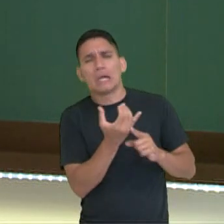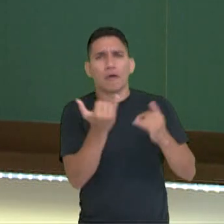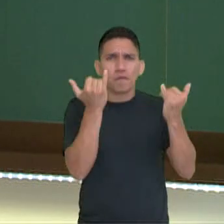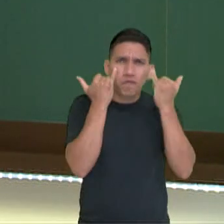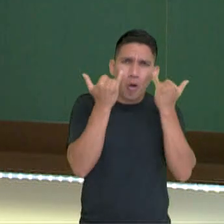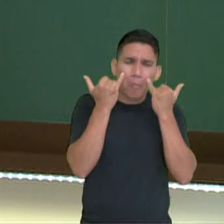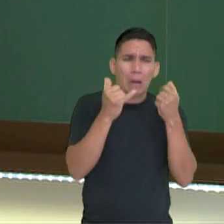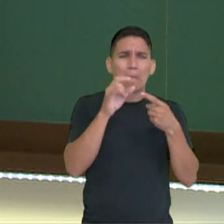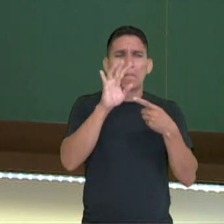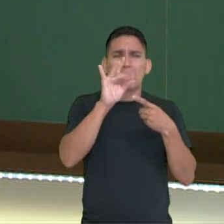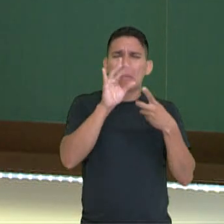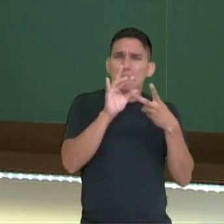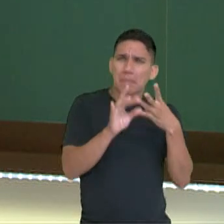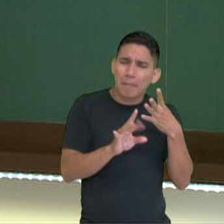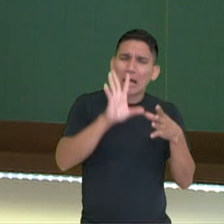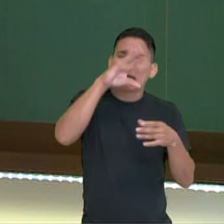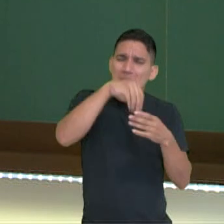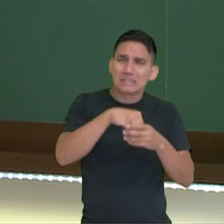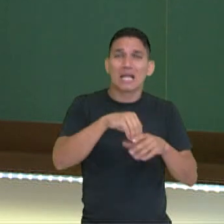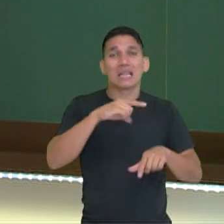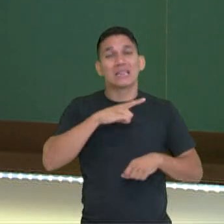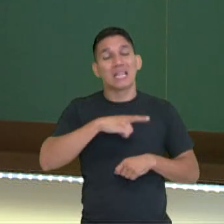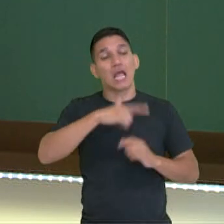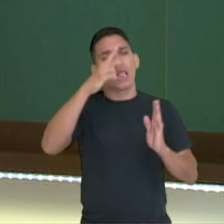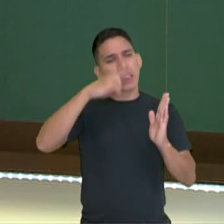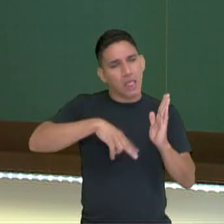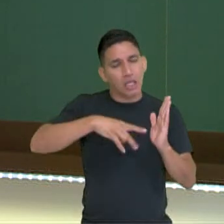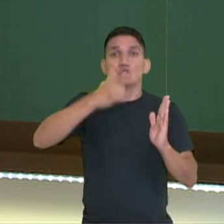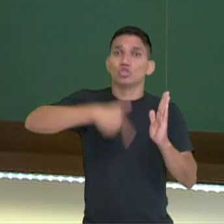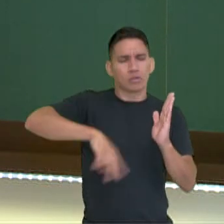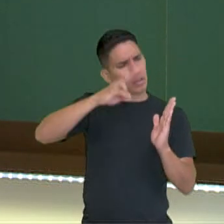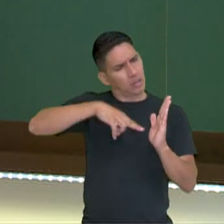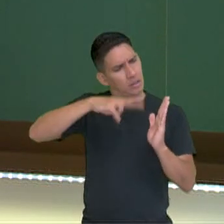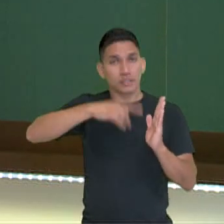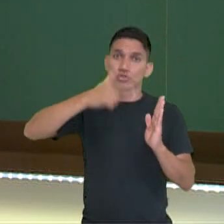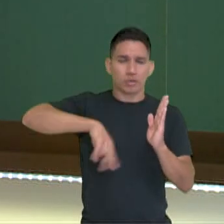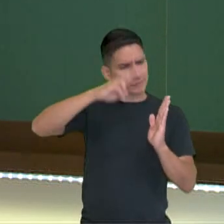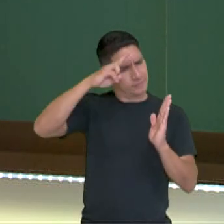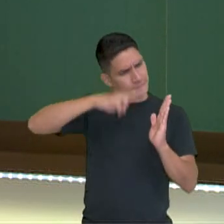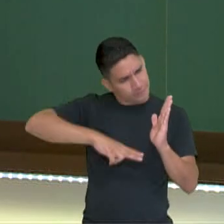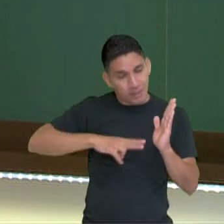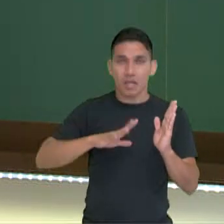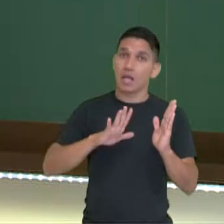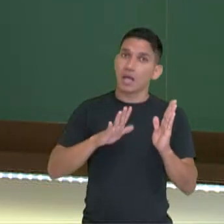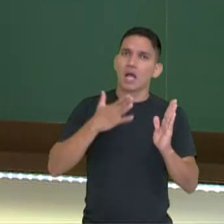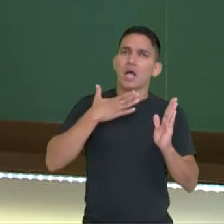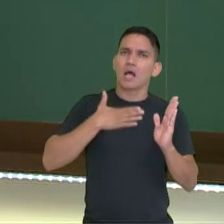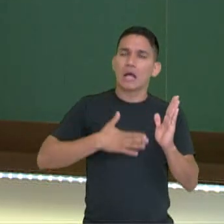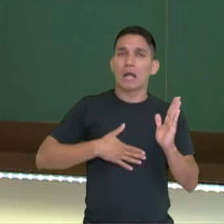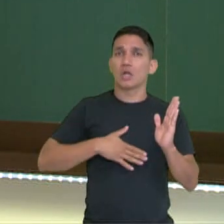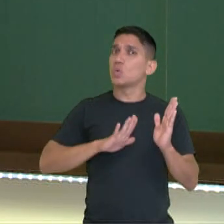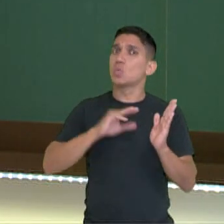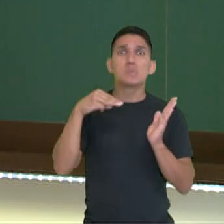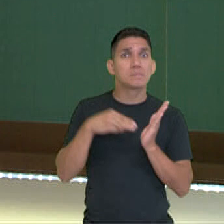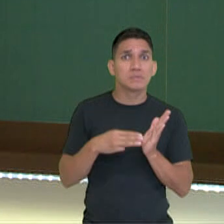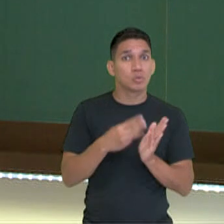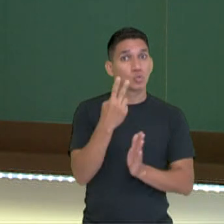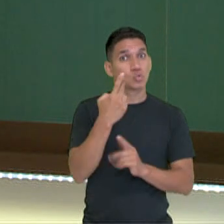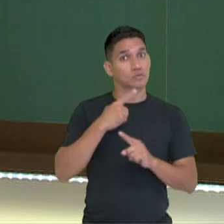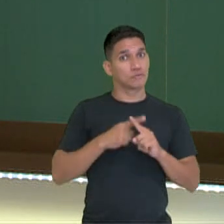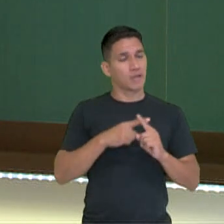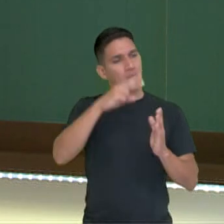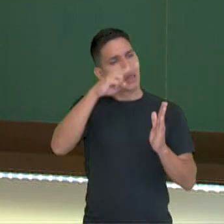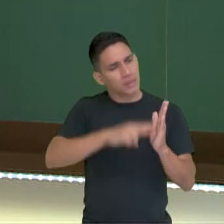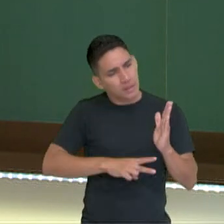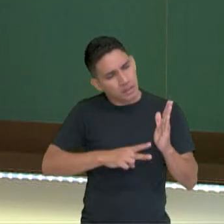muito texto ali, a gente tem que ler mais de uma vez para ter certeza. Mas eu sempre digo, leia no mínimo 2 vezes